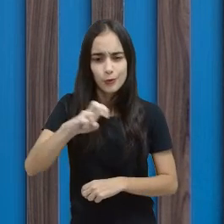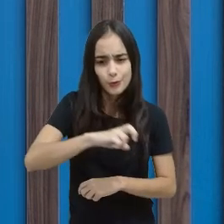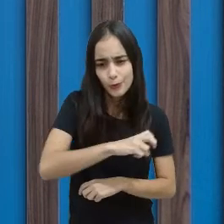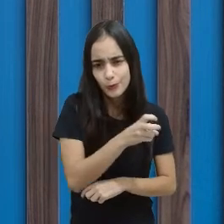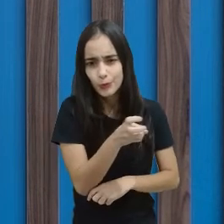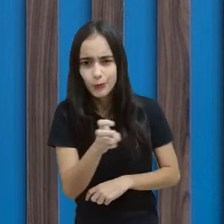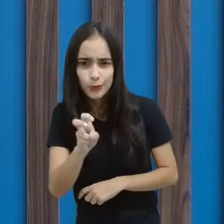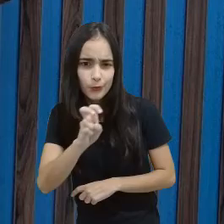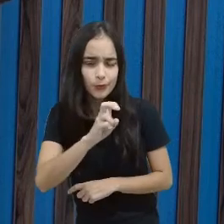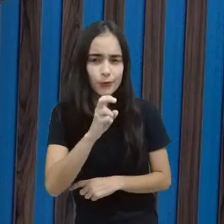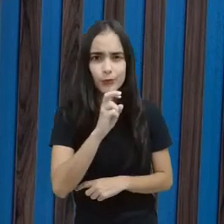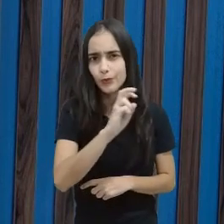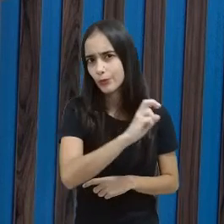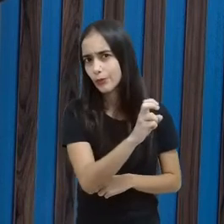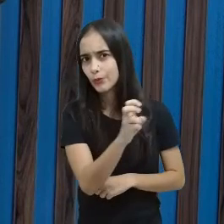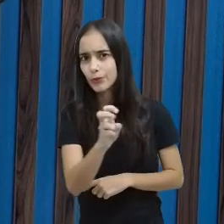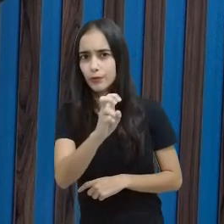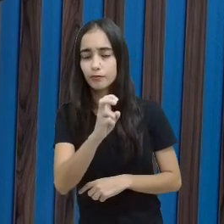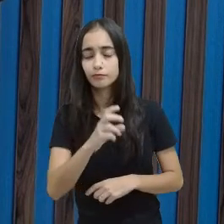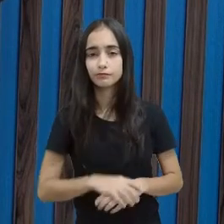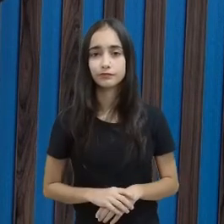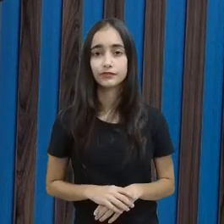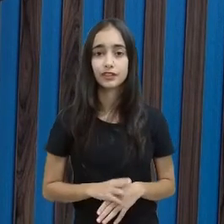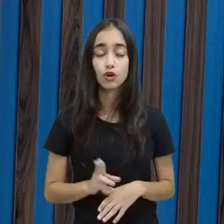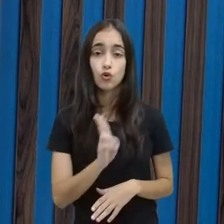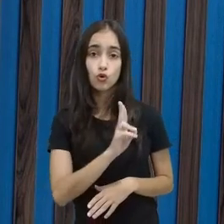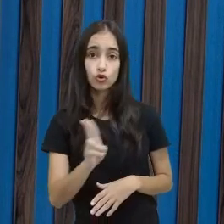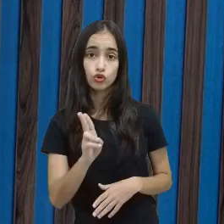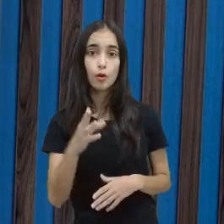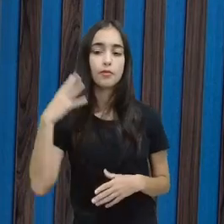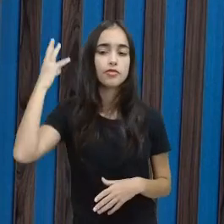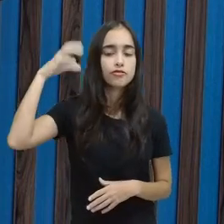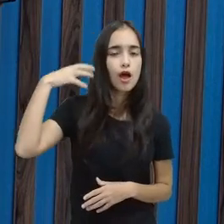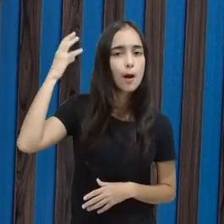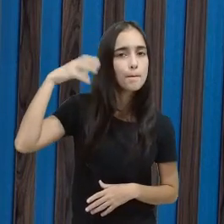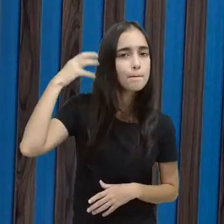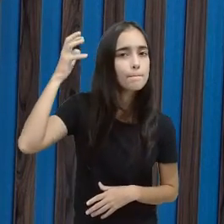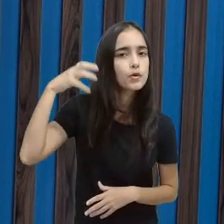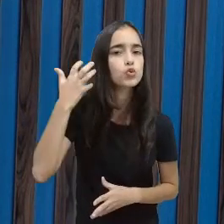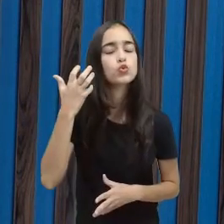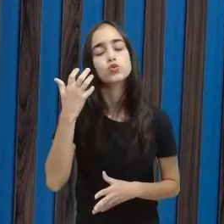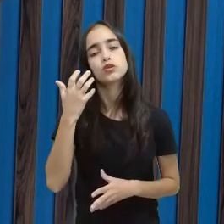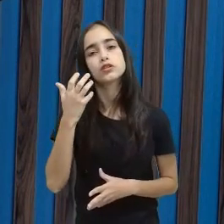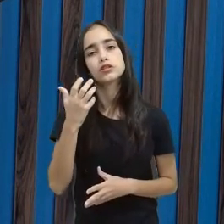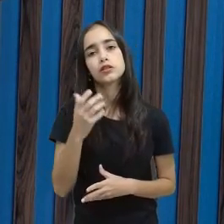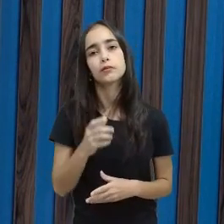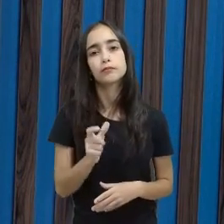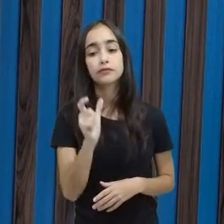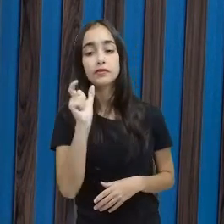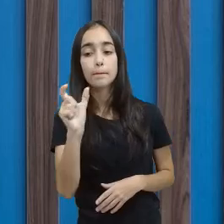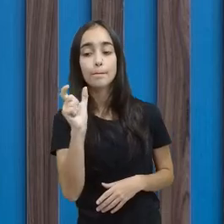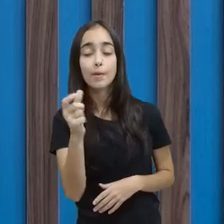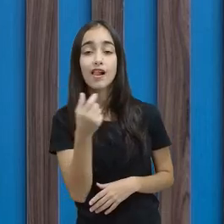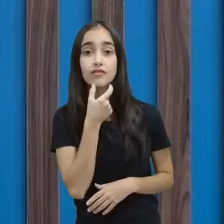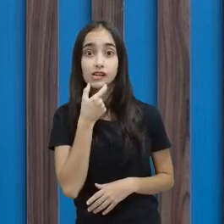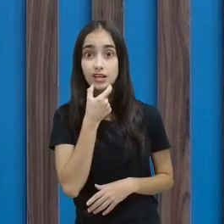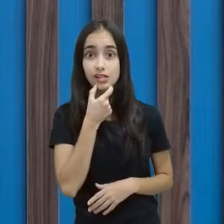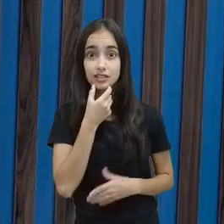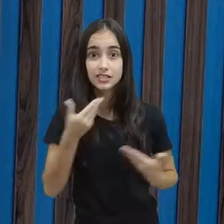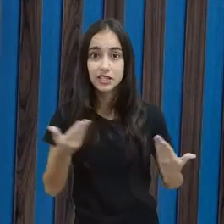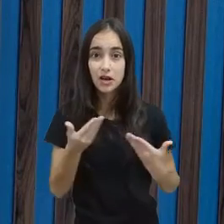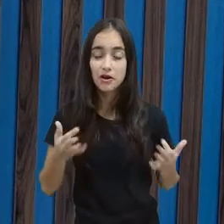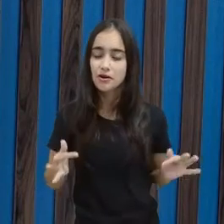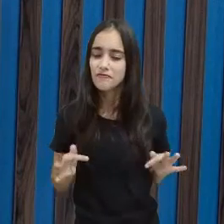da música em português. O nome da música é Smoking Snakes, né? O nome da música. Então, por fim,